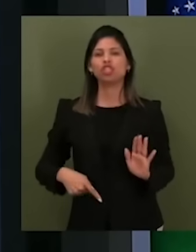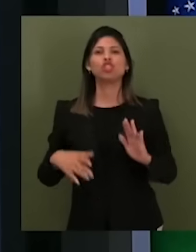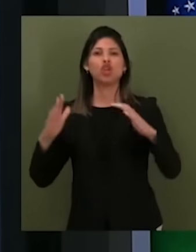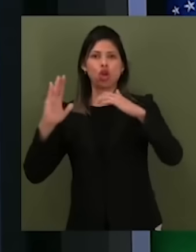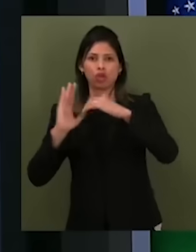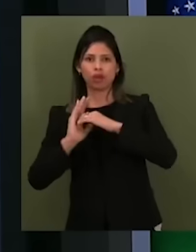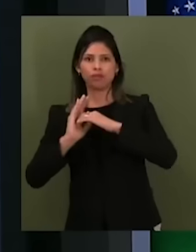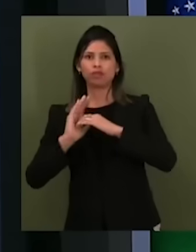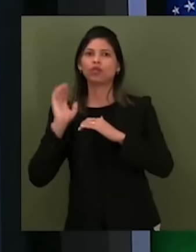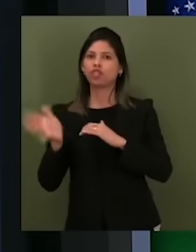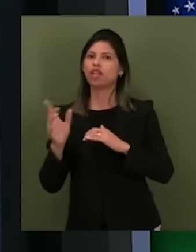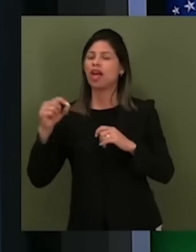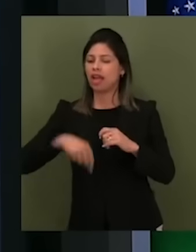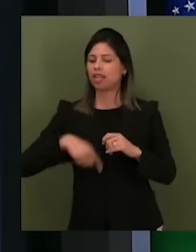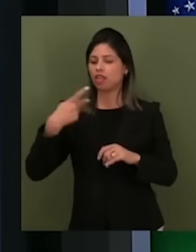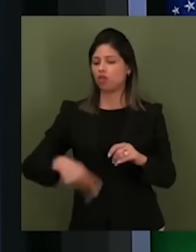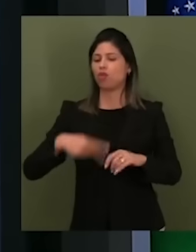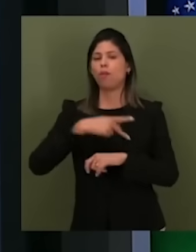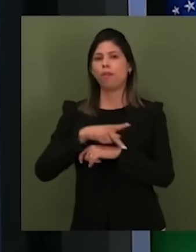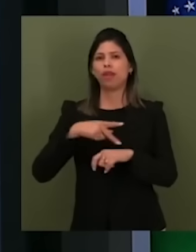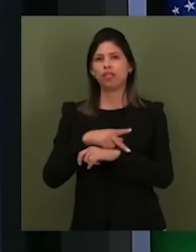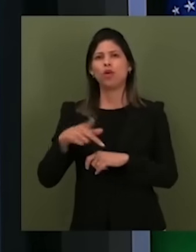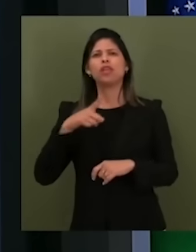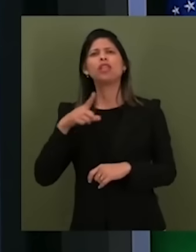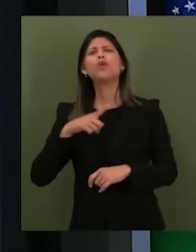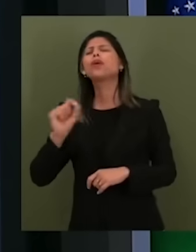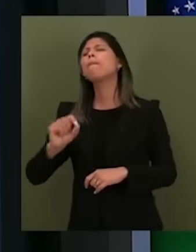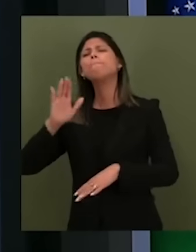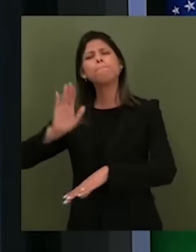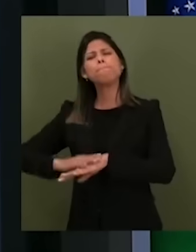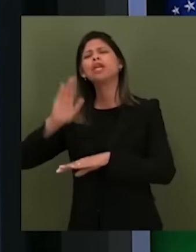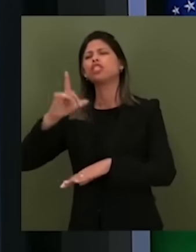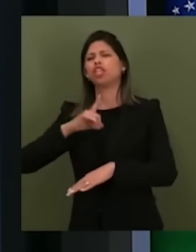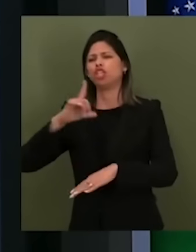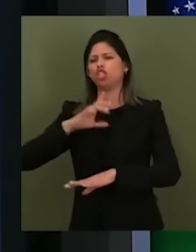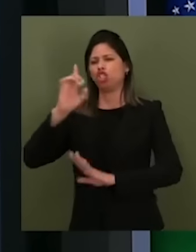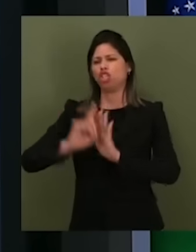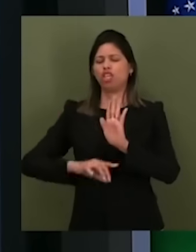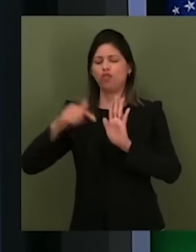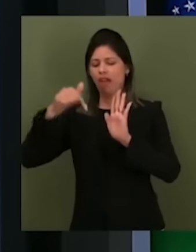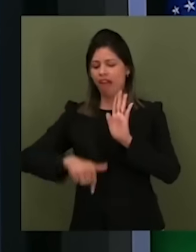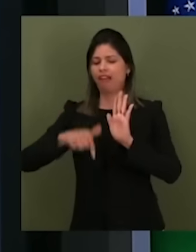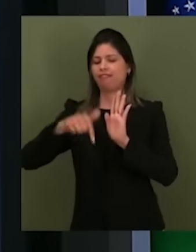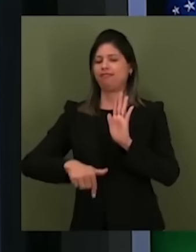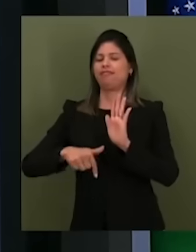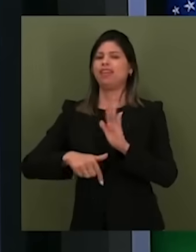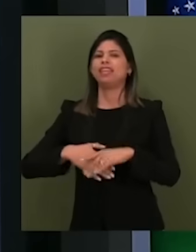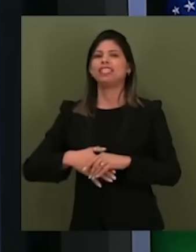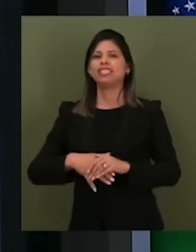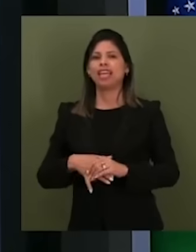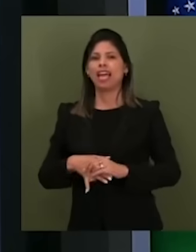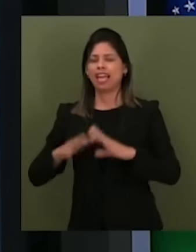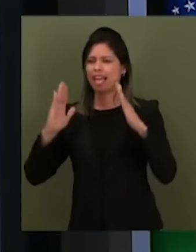discricionariamente na Constituição desse país, entre os três poderes, quem mais tem poder é essa casa e que hoje só é um elefante pesado